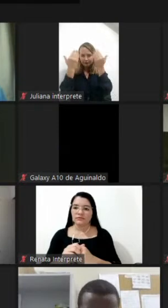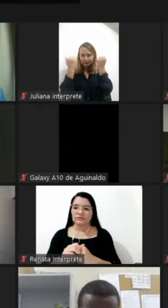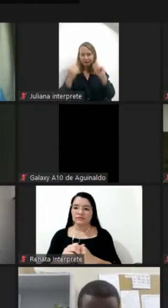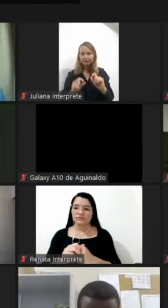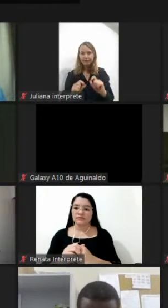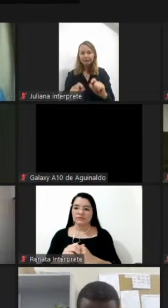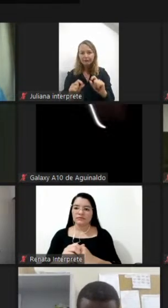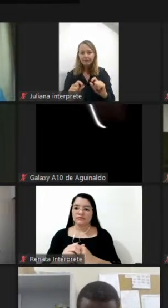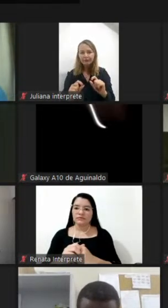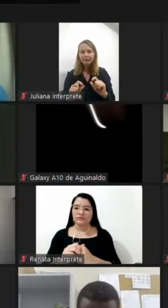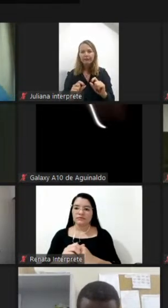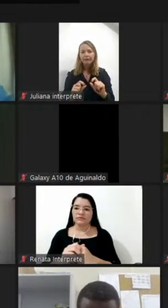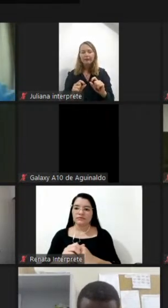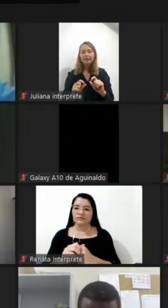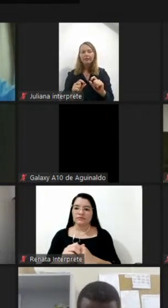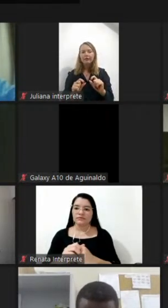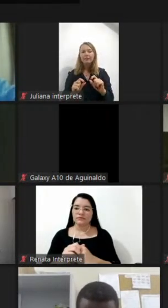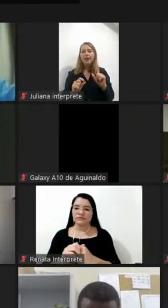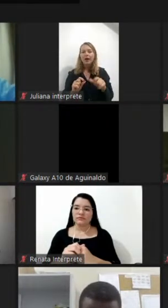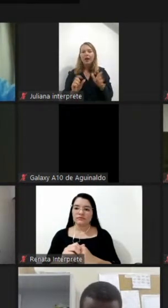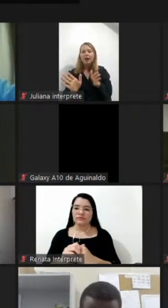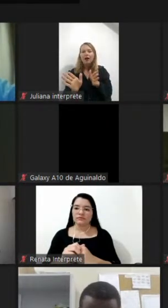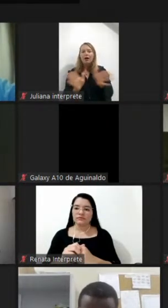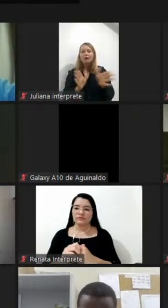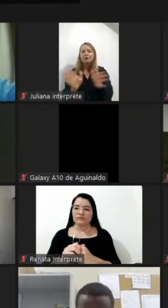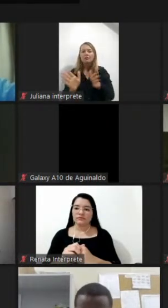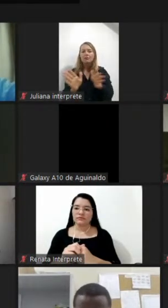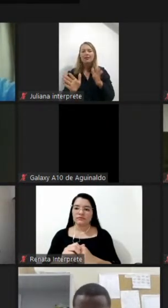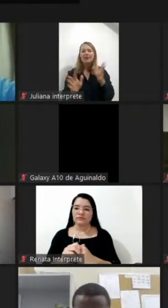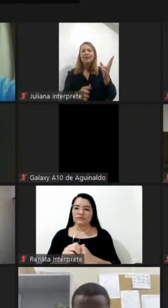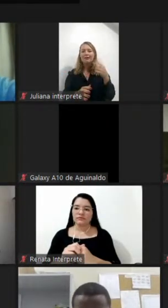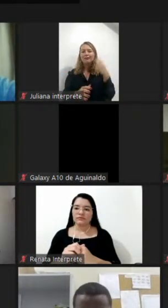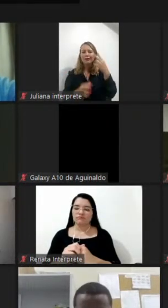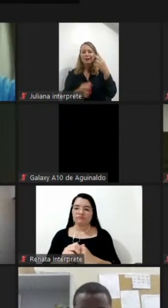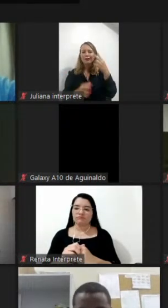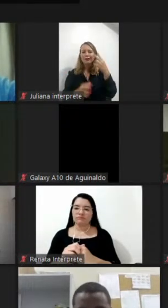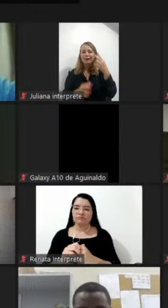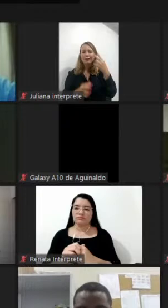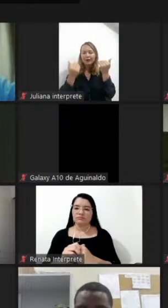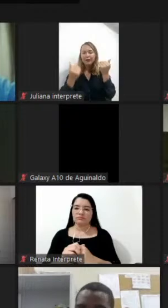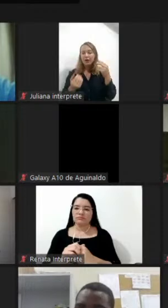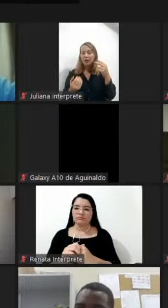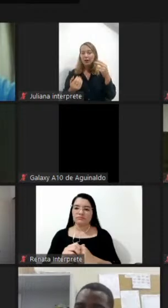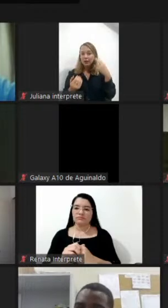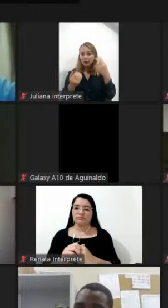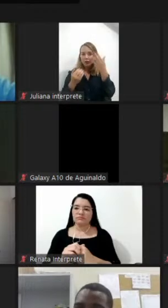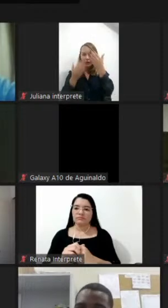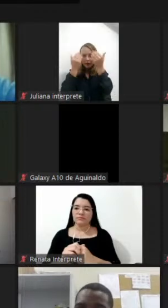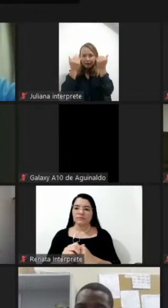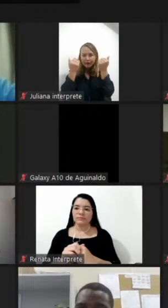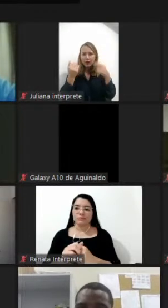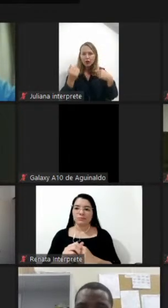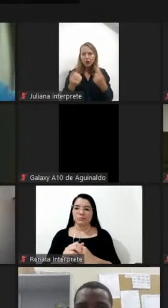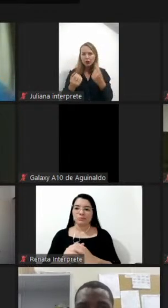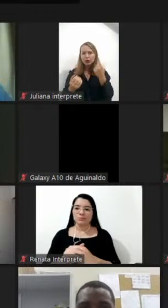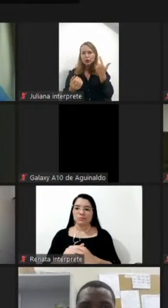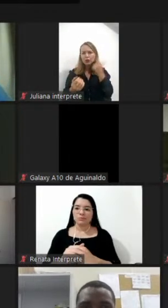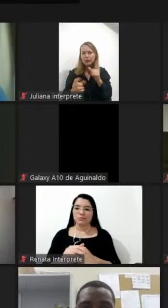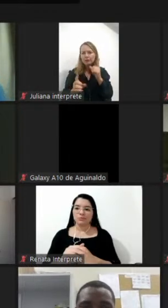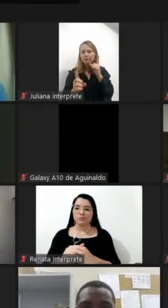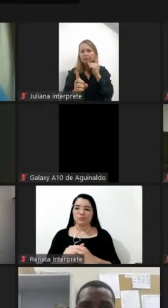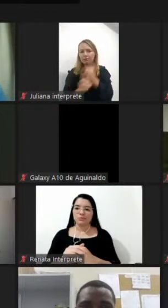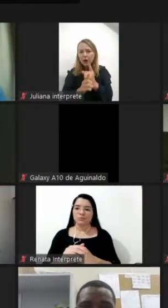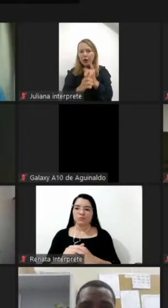a acessibilidade do Davi. O Davi é uma pessoa que a gente consegue chegar, consegue falar,